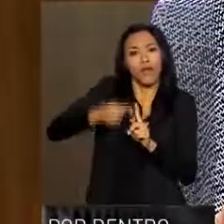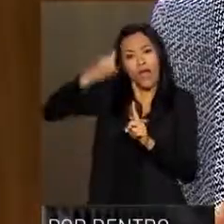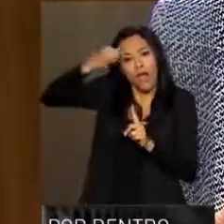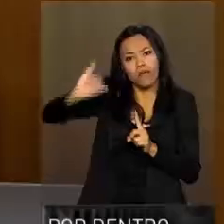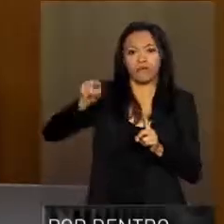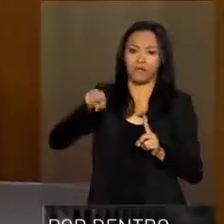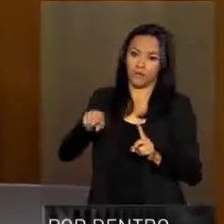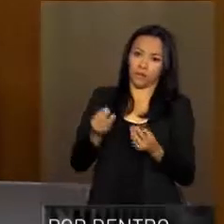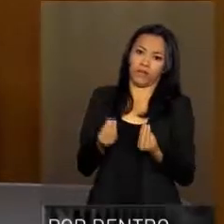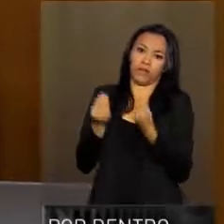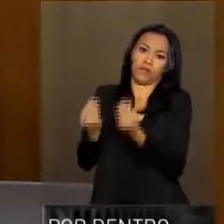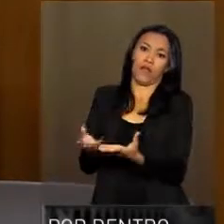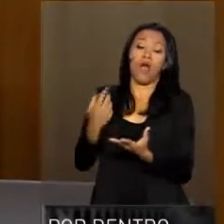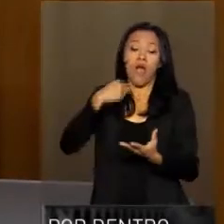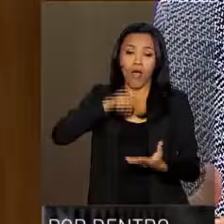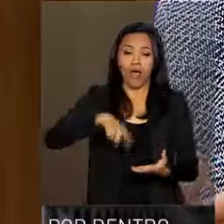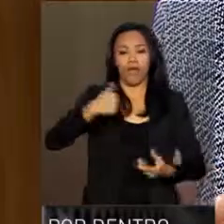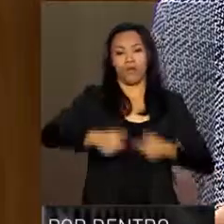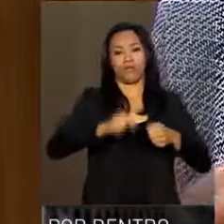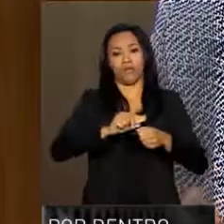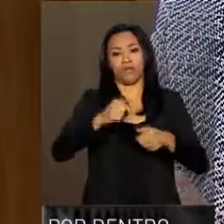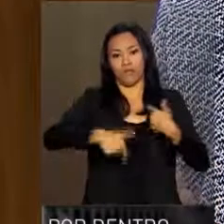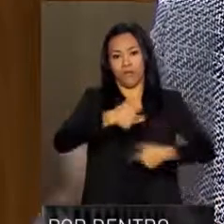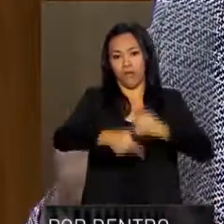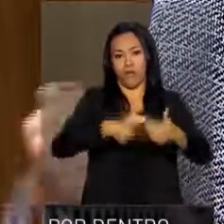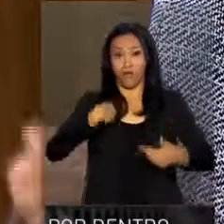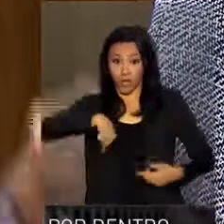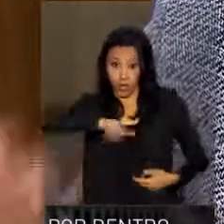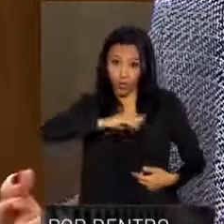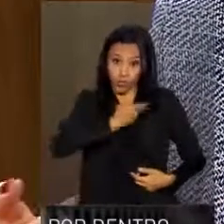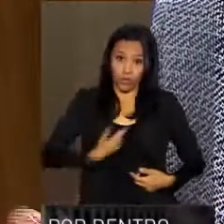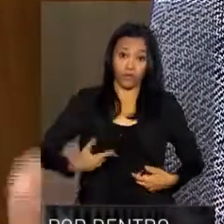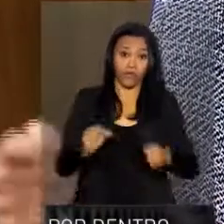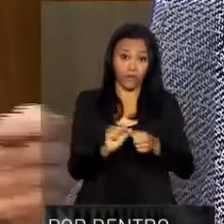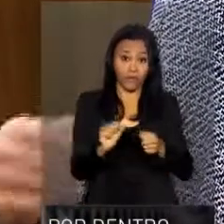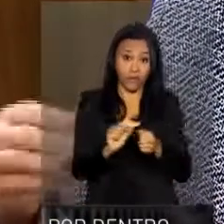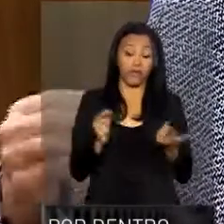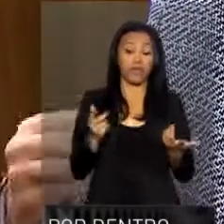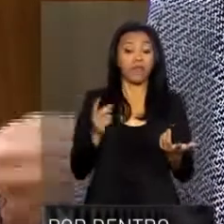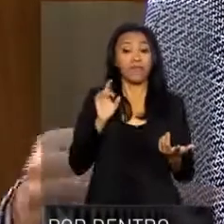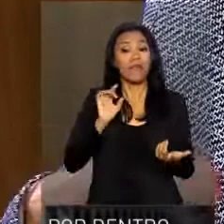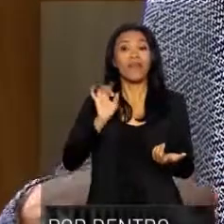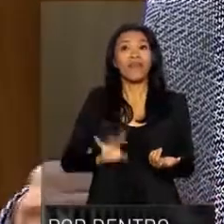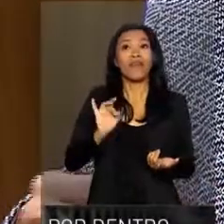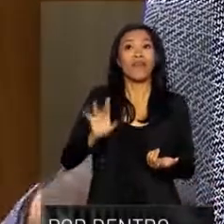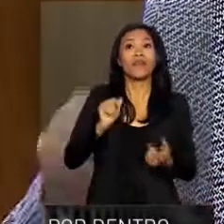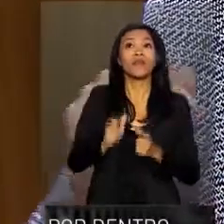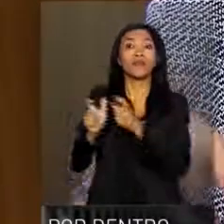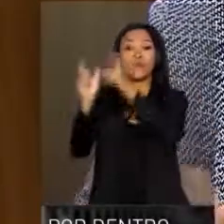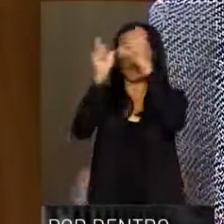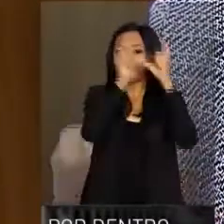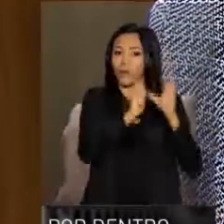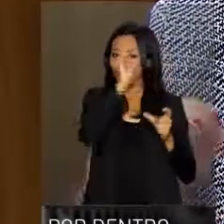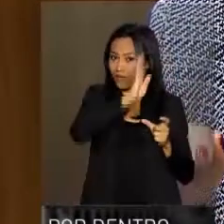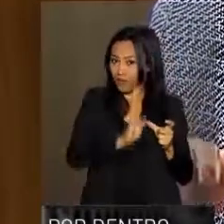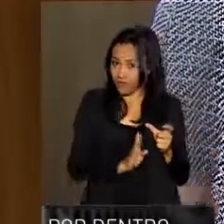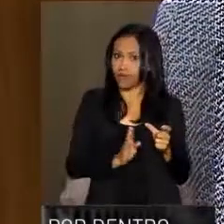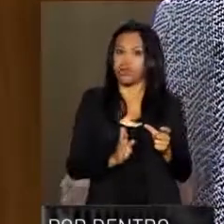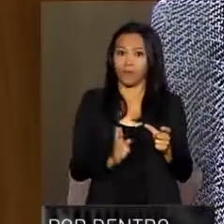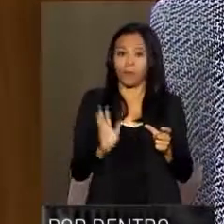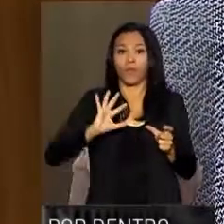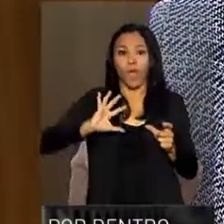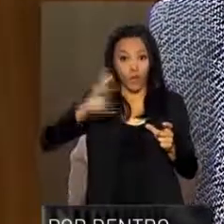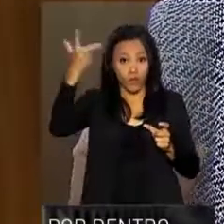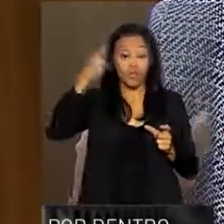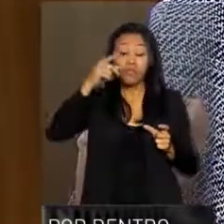é o trabalho que nós estamos fazendo para que nós possamos fazer com que também em cada canto desse país dessa relação incluindo as